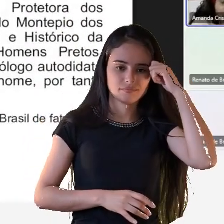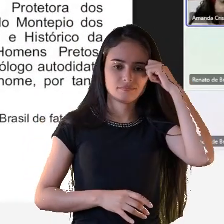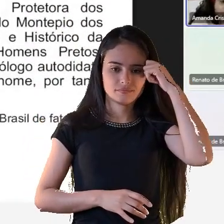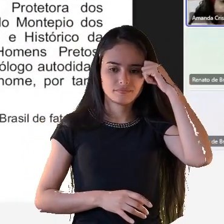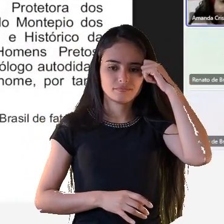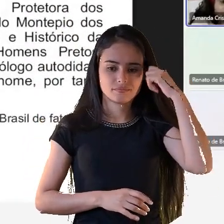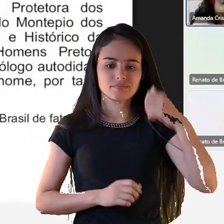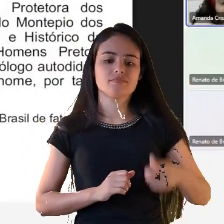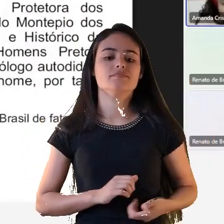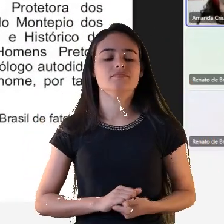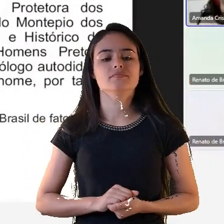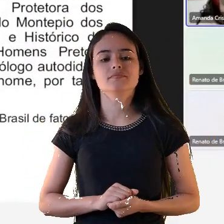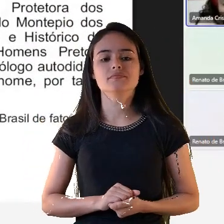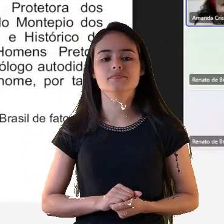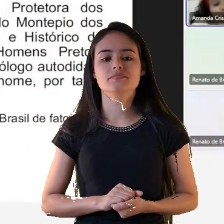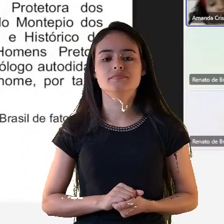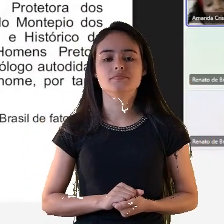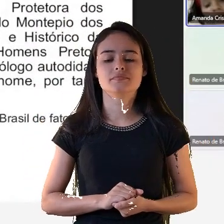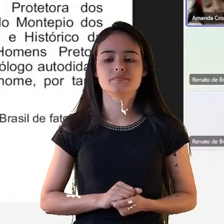né,